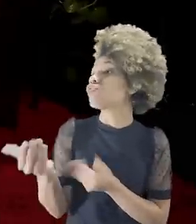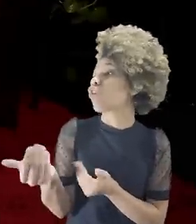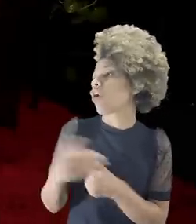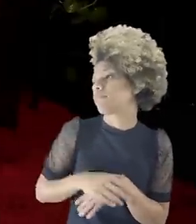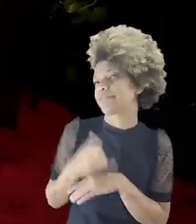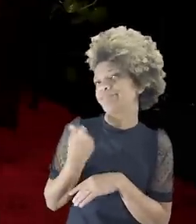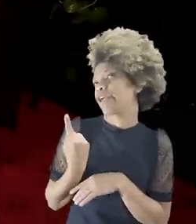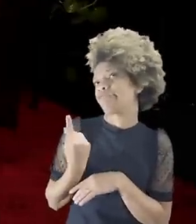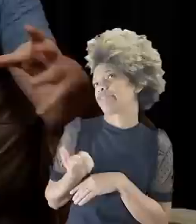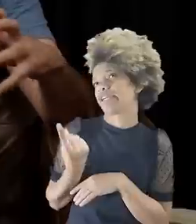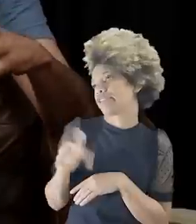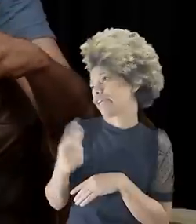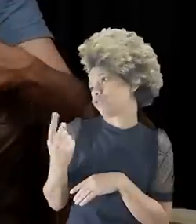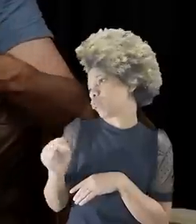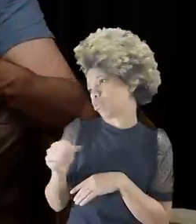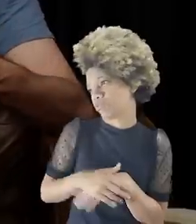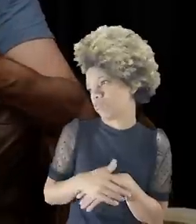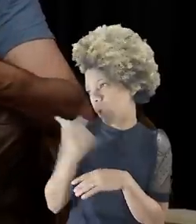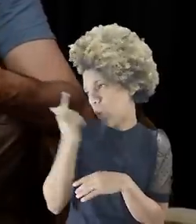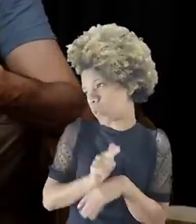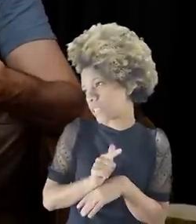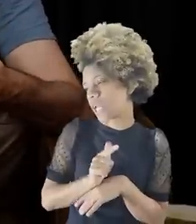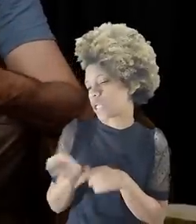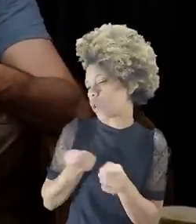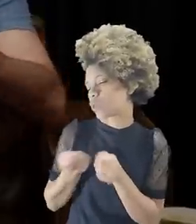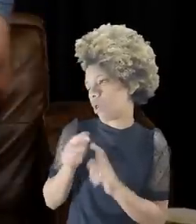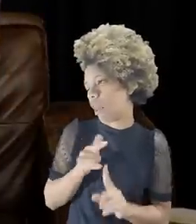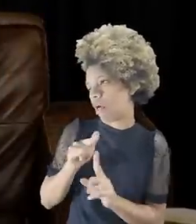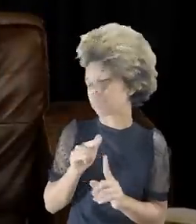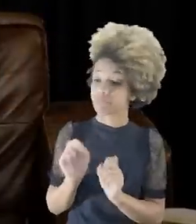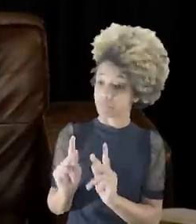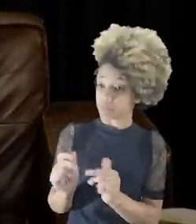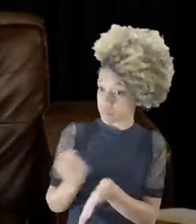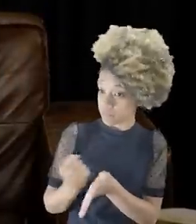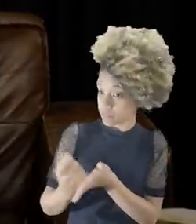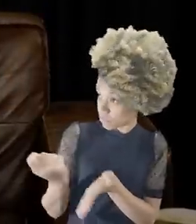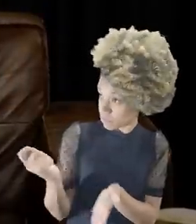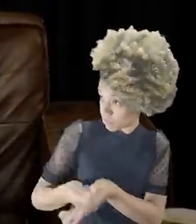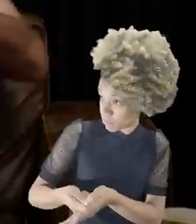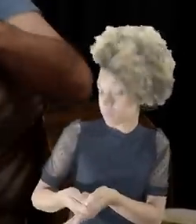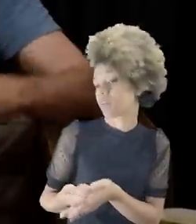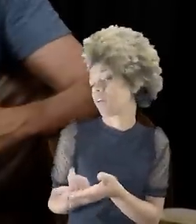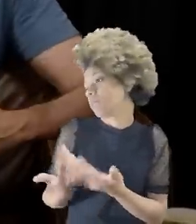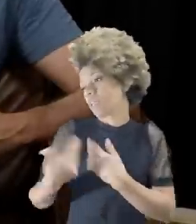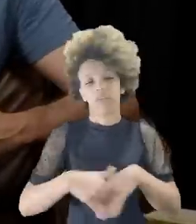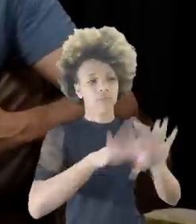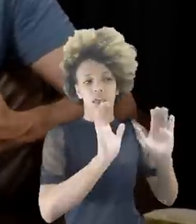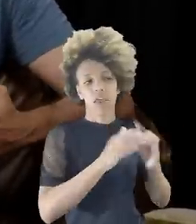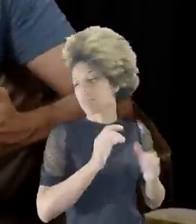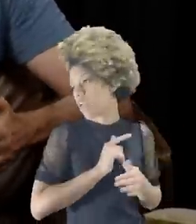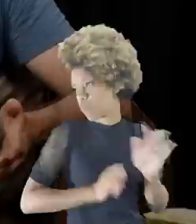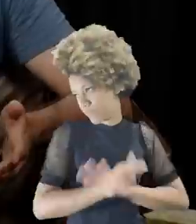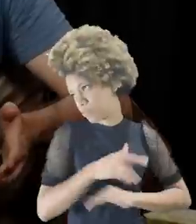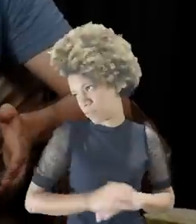de 15 16 17 anos né então você consegue amarrar o jogador Ah beleza quer ser jogador você paga você leva embora o clube tem um